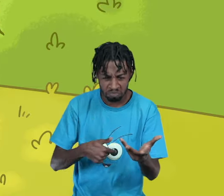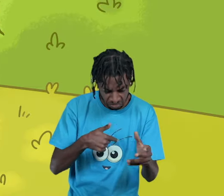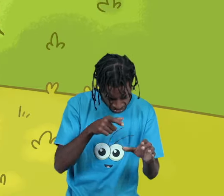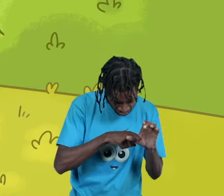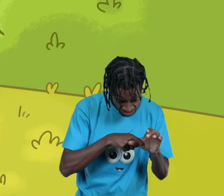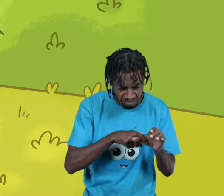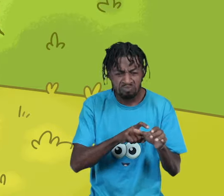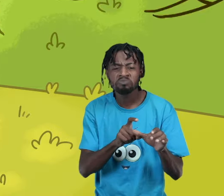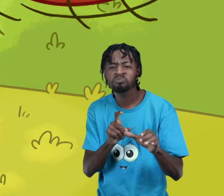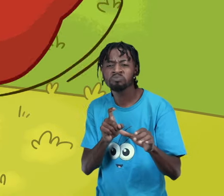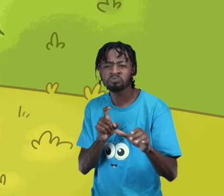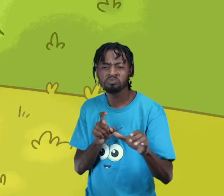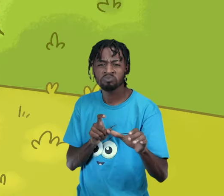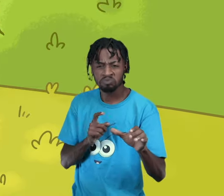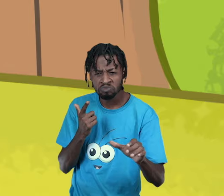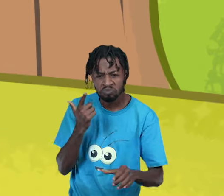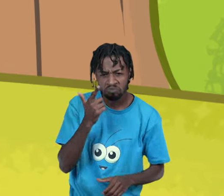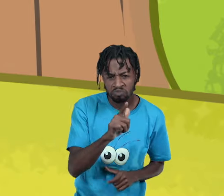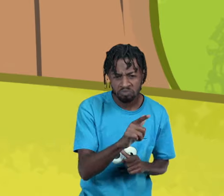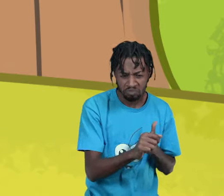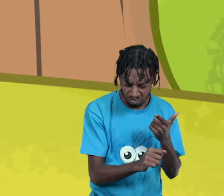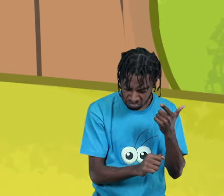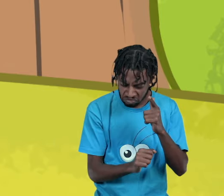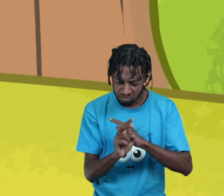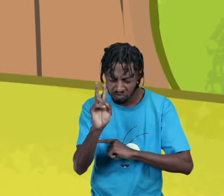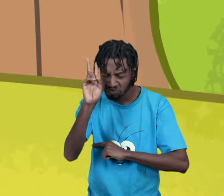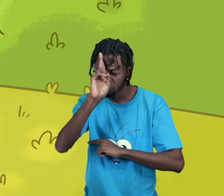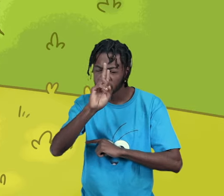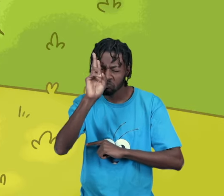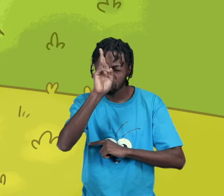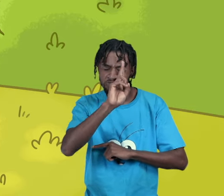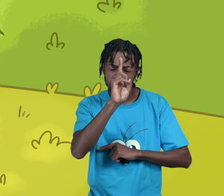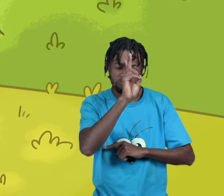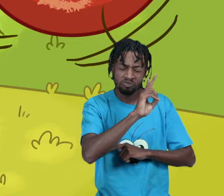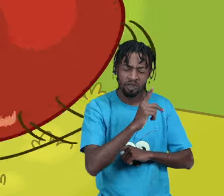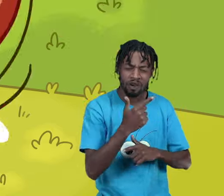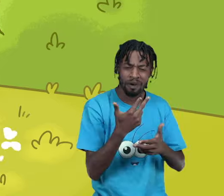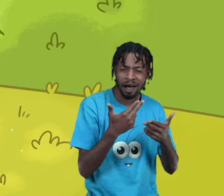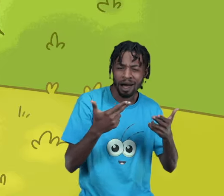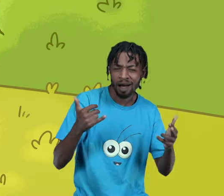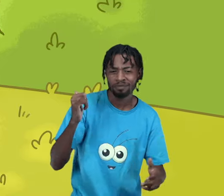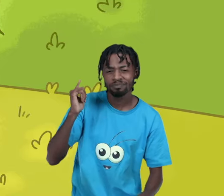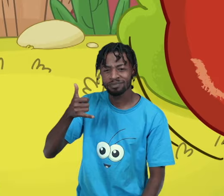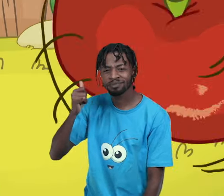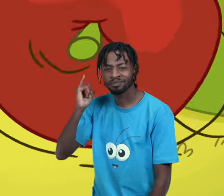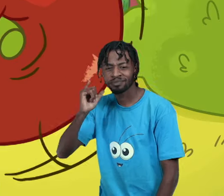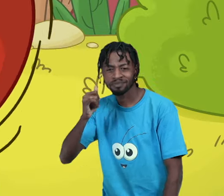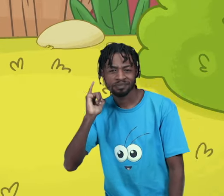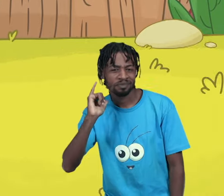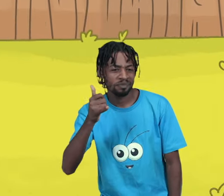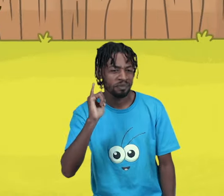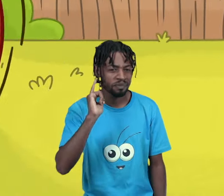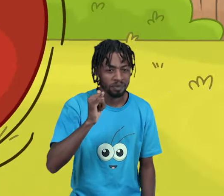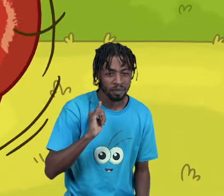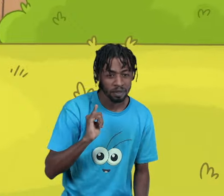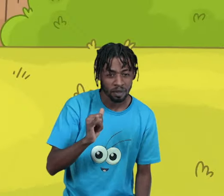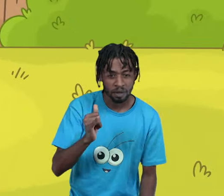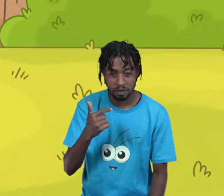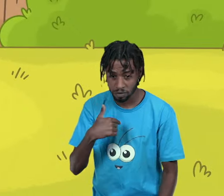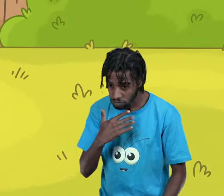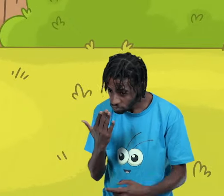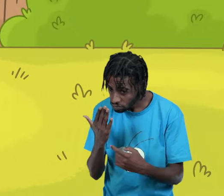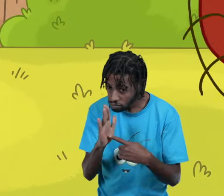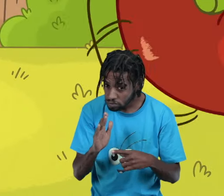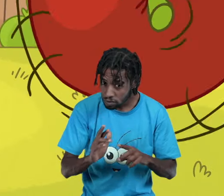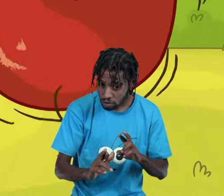Independente Com muita história pra contar Eu vou voltar Bem